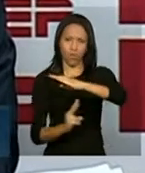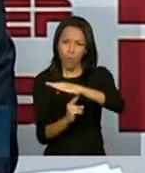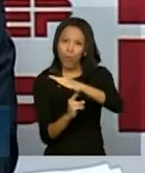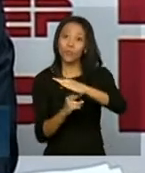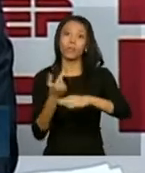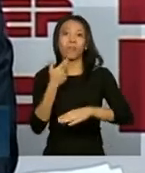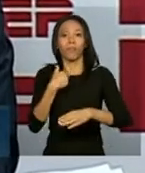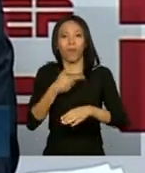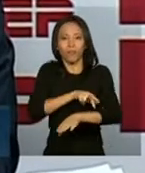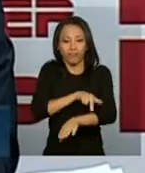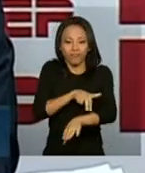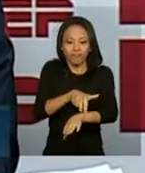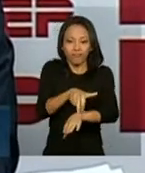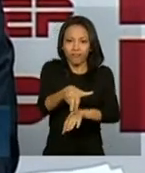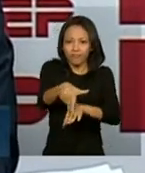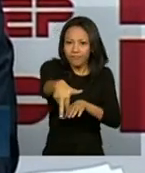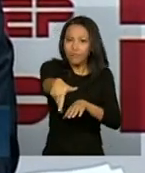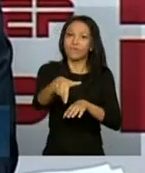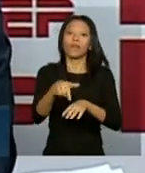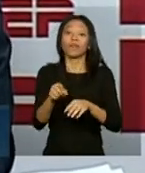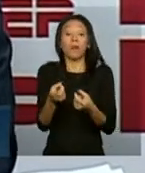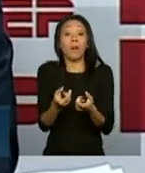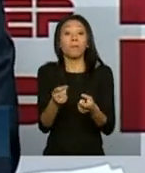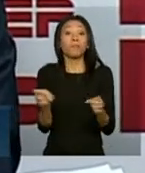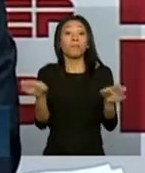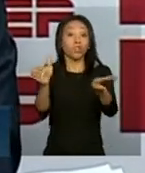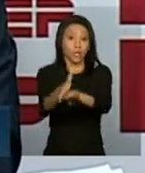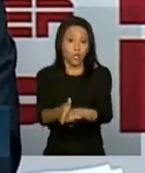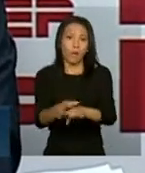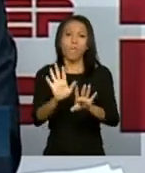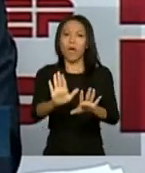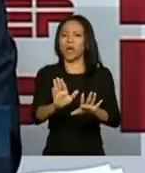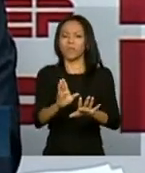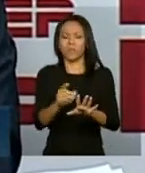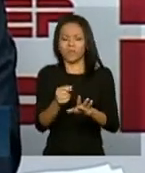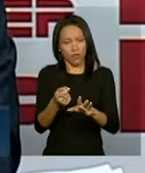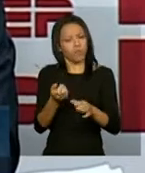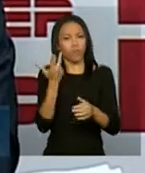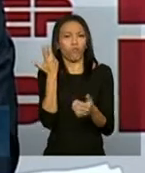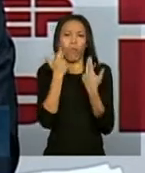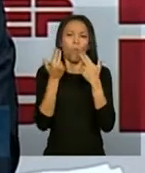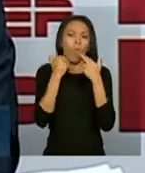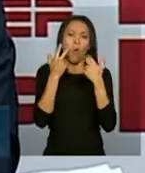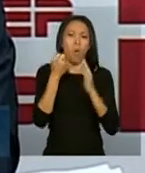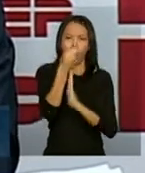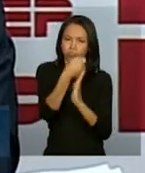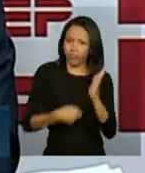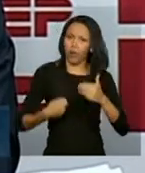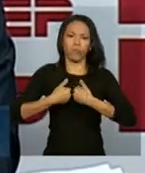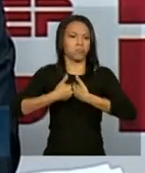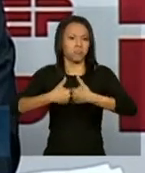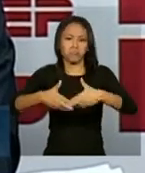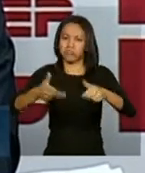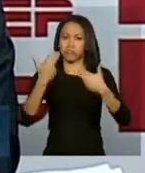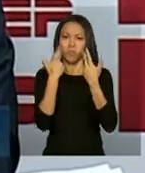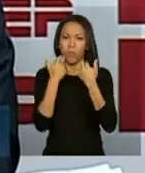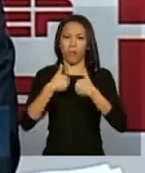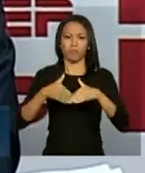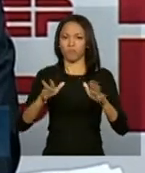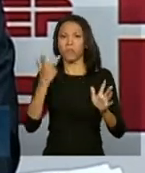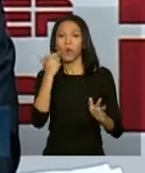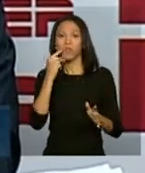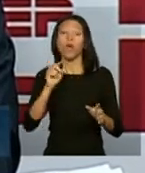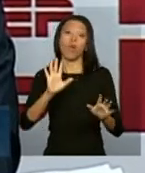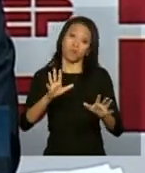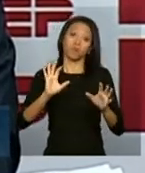a prova com o pé molhado. Mas não chegou ao ponto de inviabilizar o exame em nenhuma cidade, nenhuma escola. Então, apesar